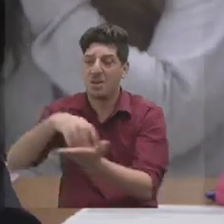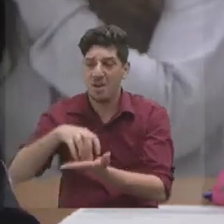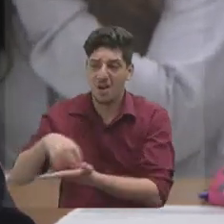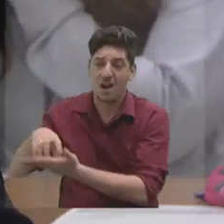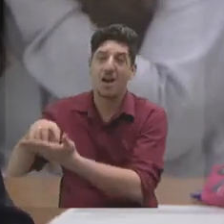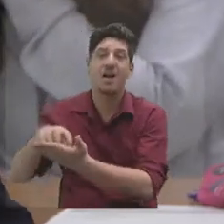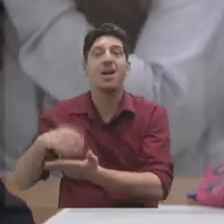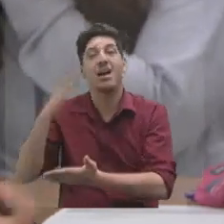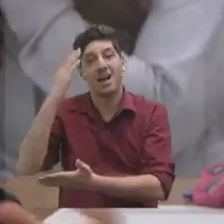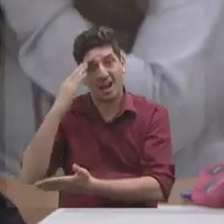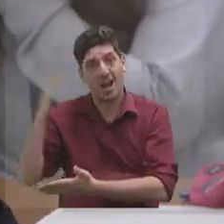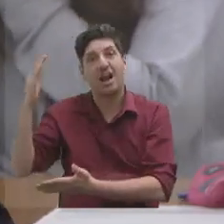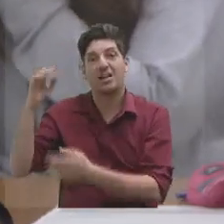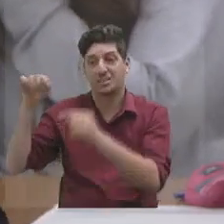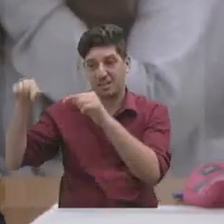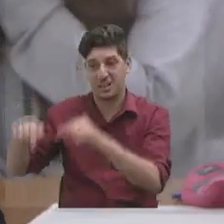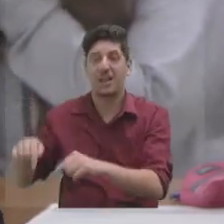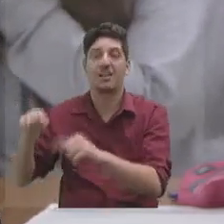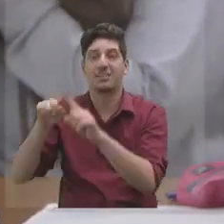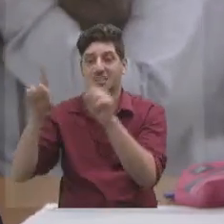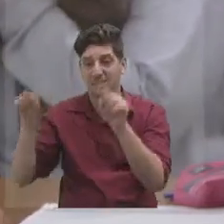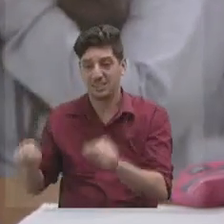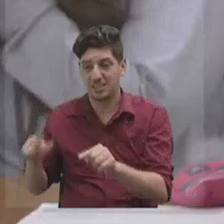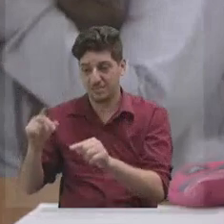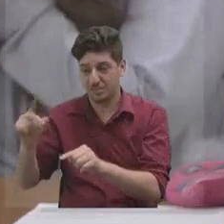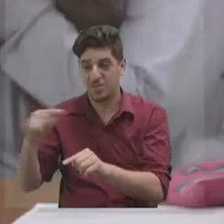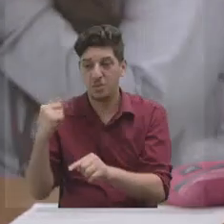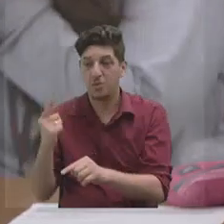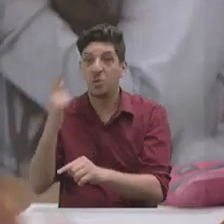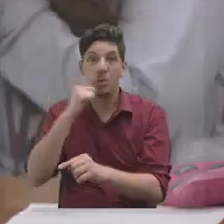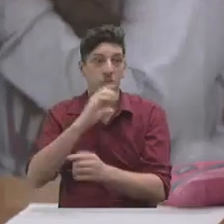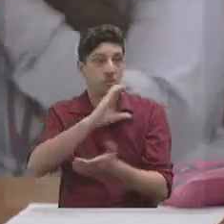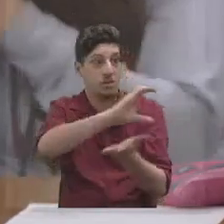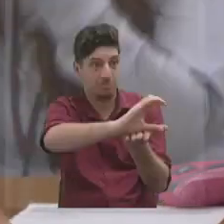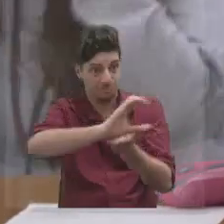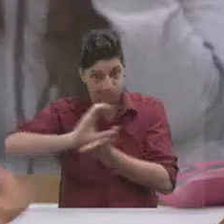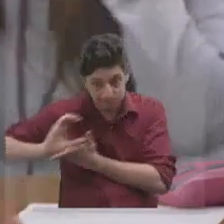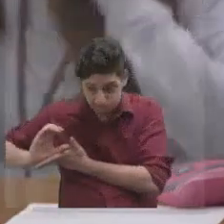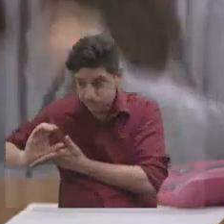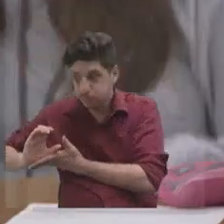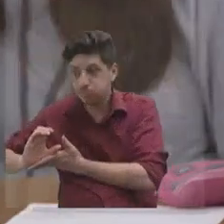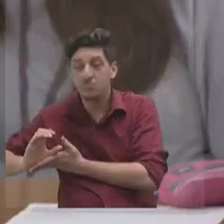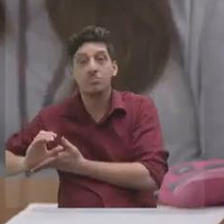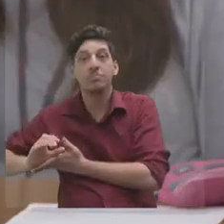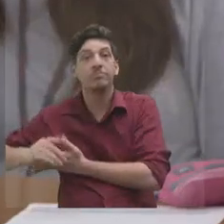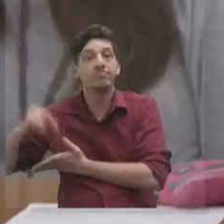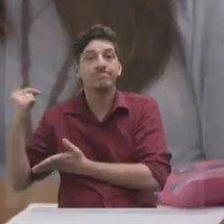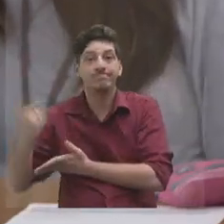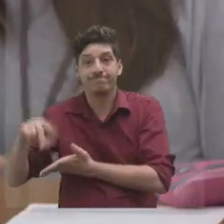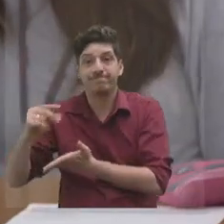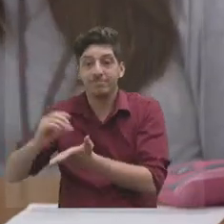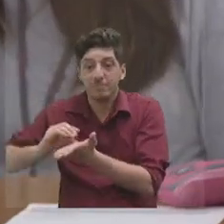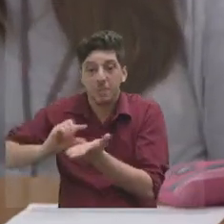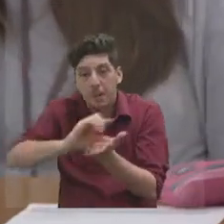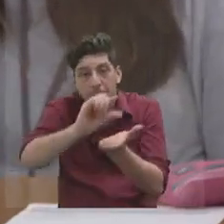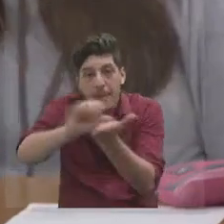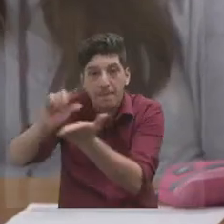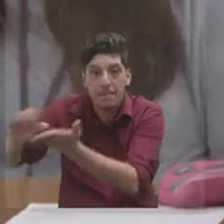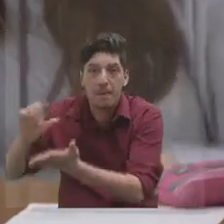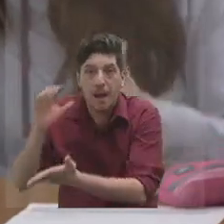Dr que a gente conseguiu no momento que a gente teve recurso já colocar muita coisa muito rapidamente na rua então eu sou né